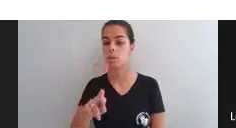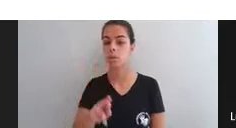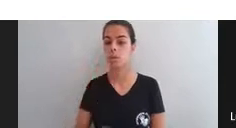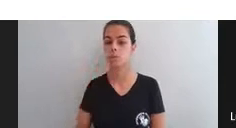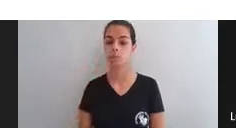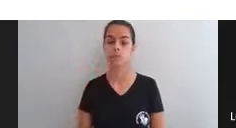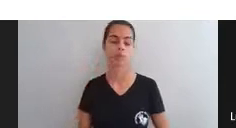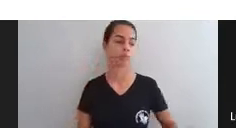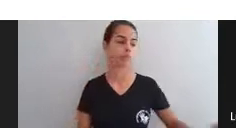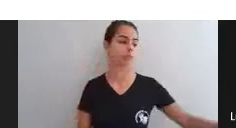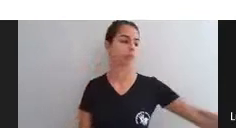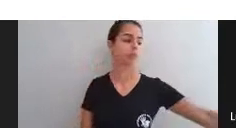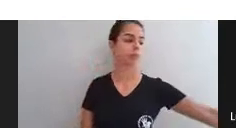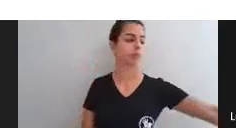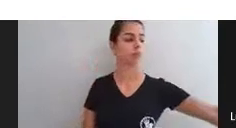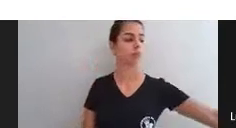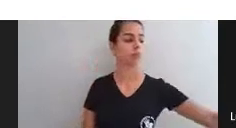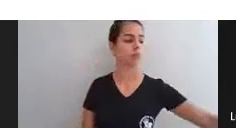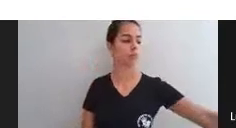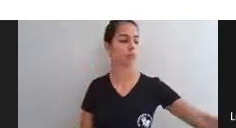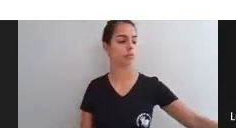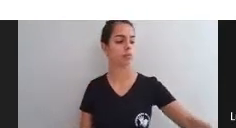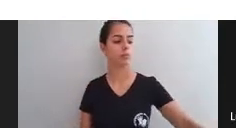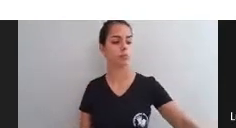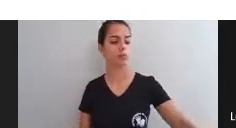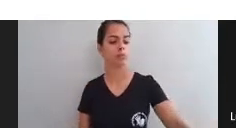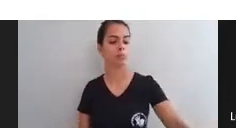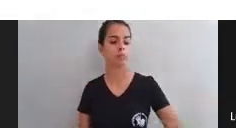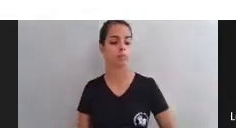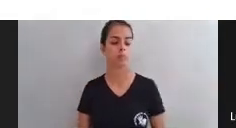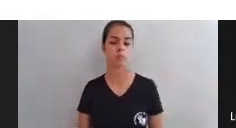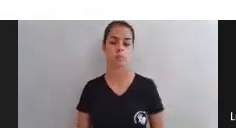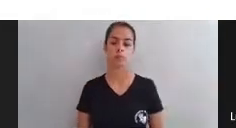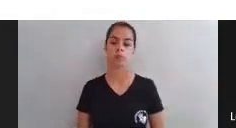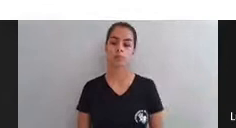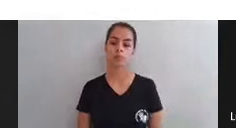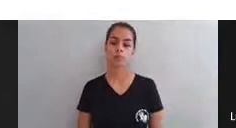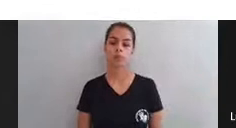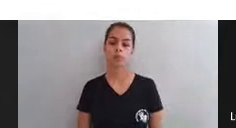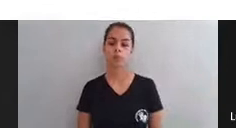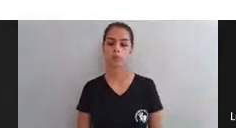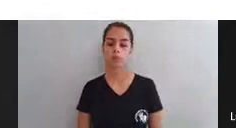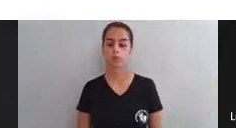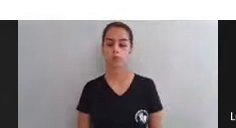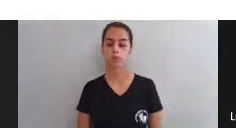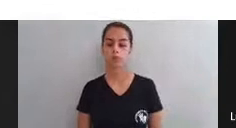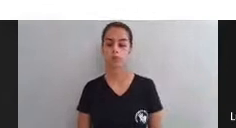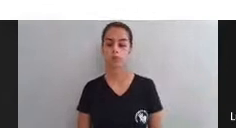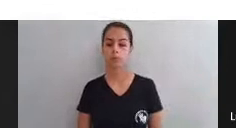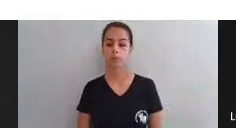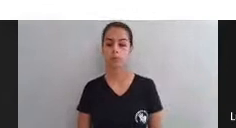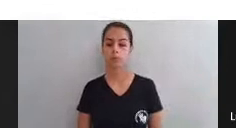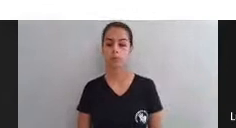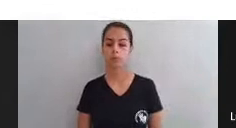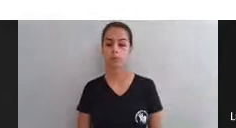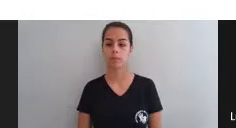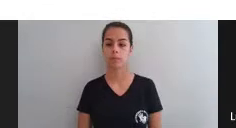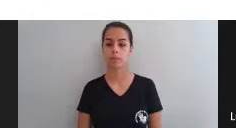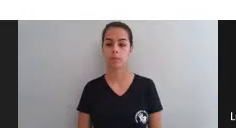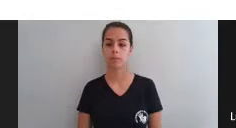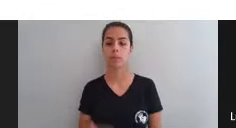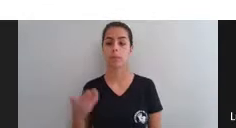300 dividido por 450, então, menos 1. Então, a priori,